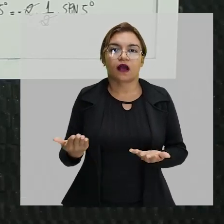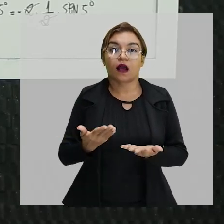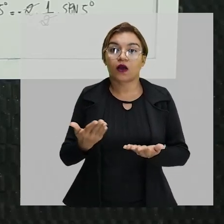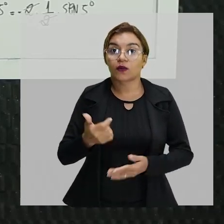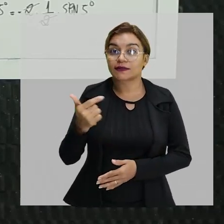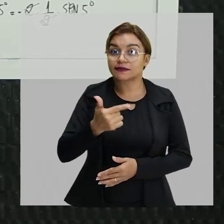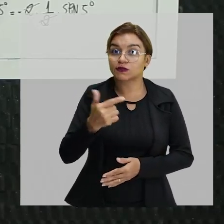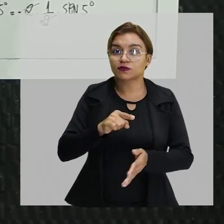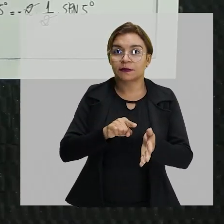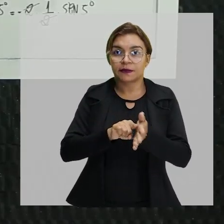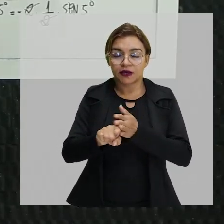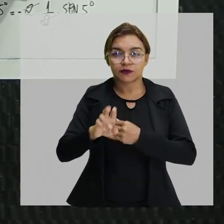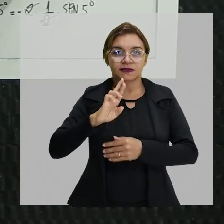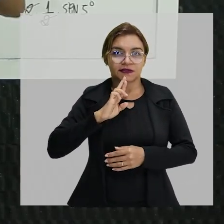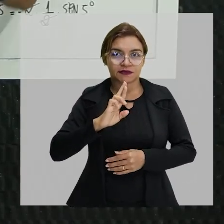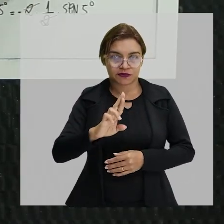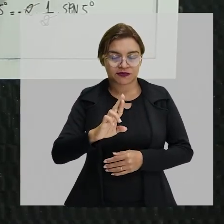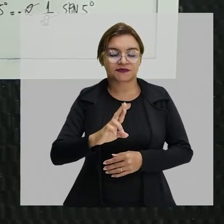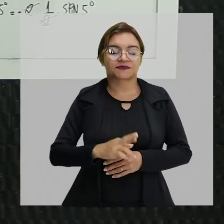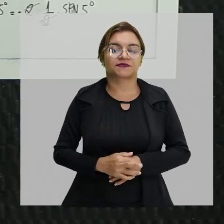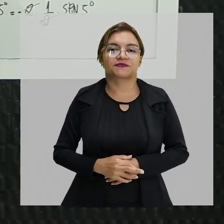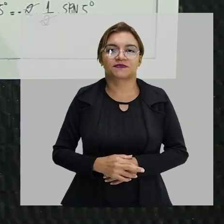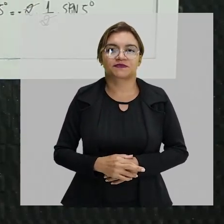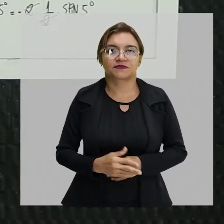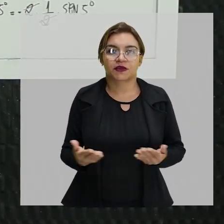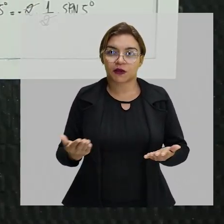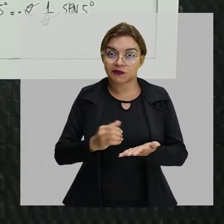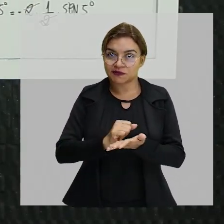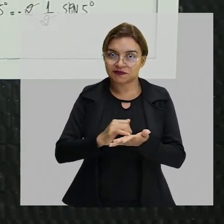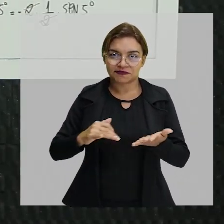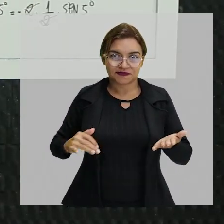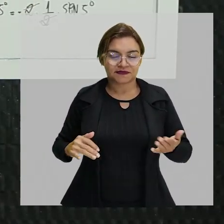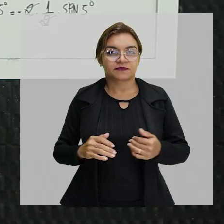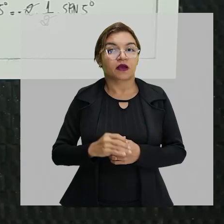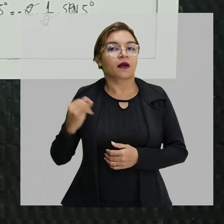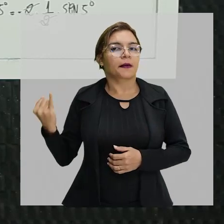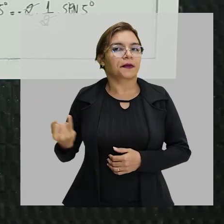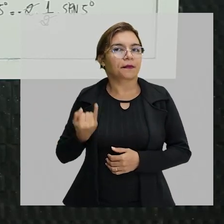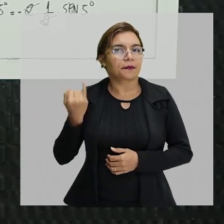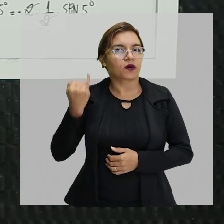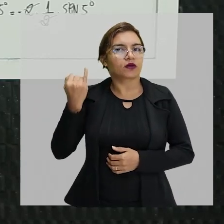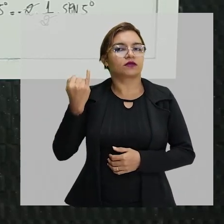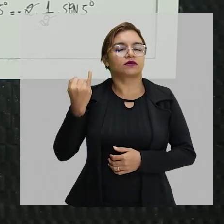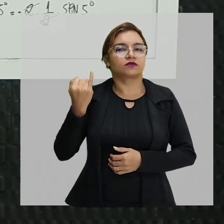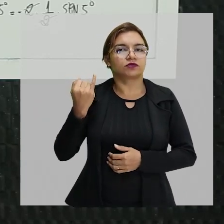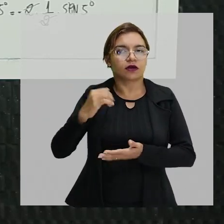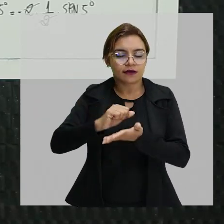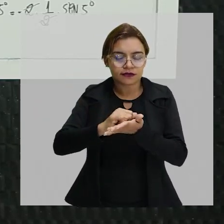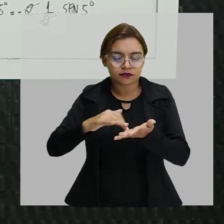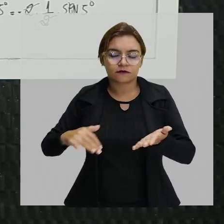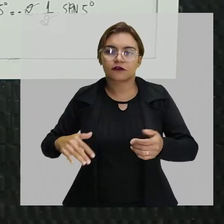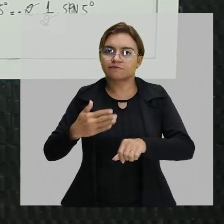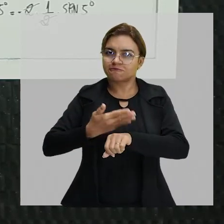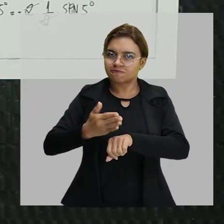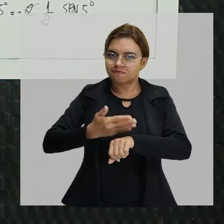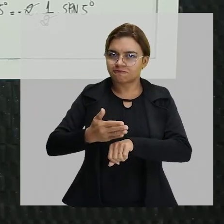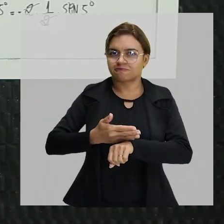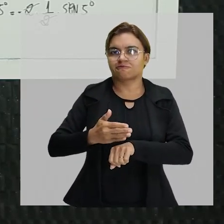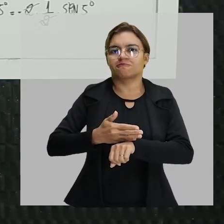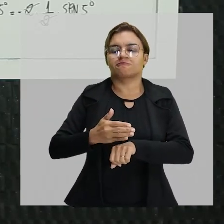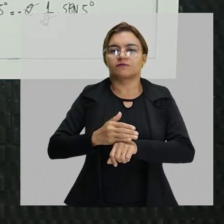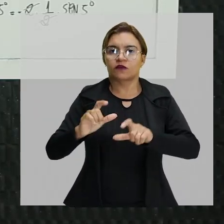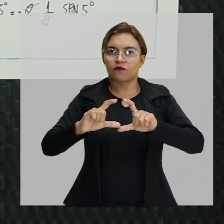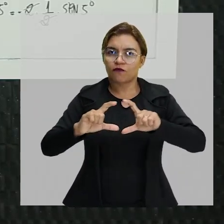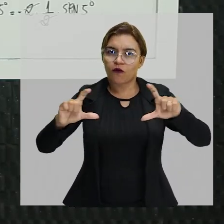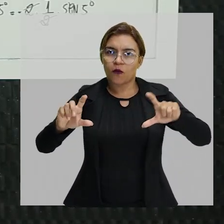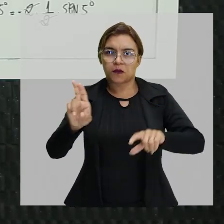questão da nossa listinha de exercícios, né? Importante que você faça exercício, que você vá trabalhando essas